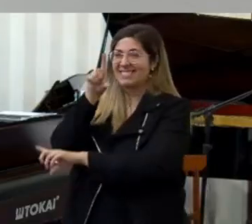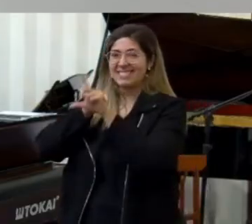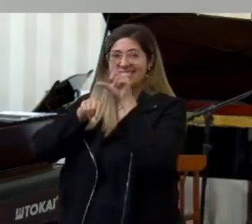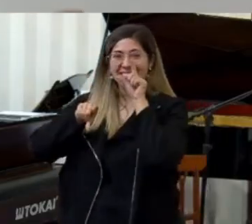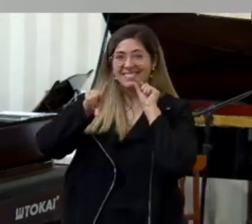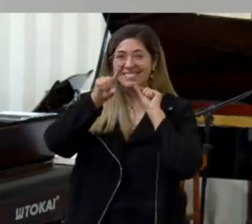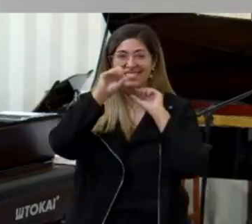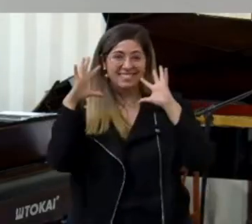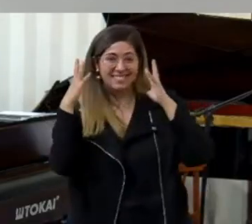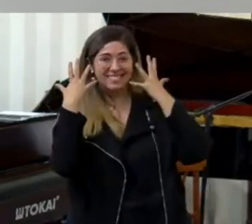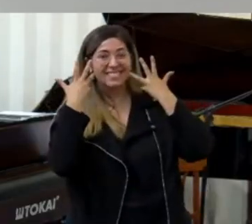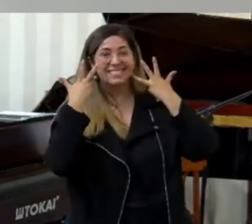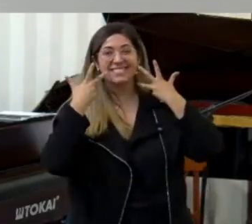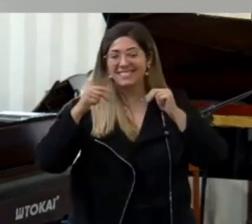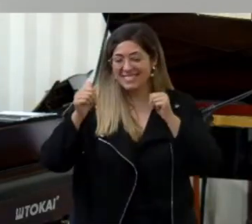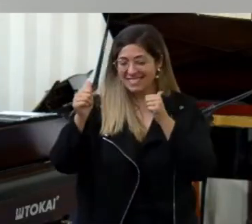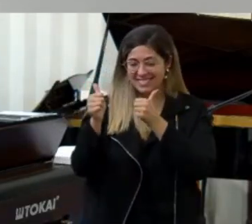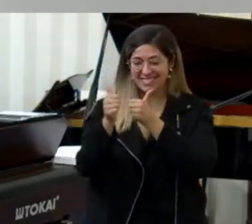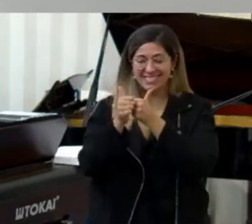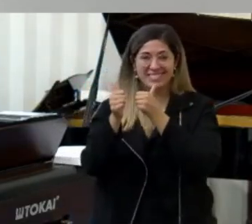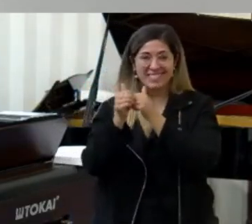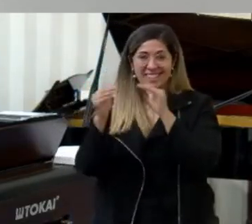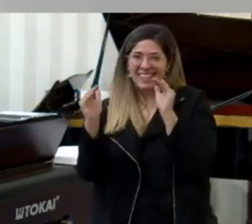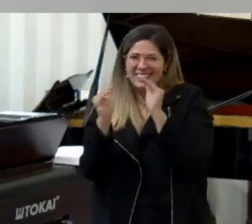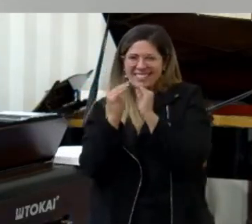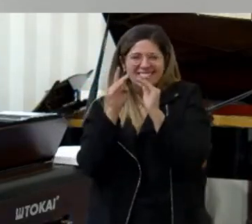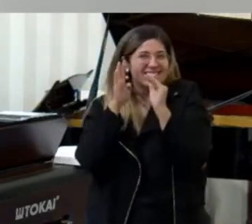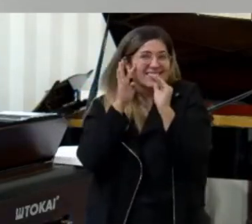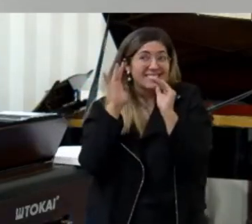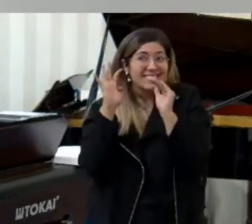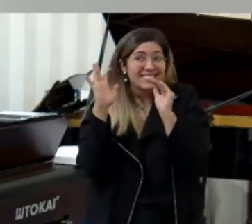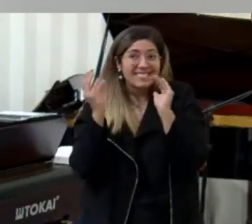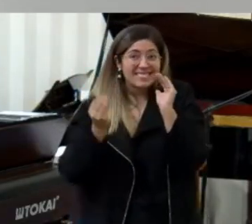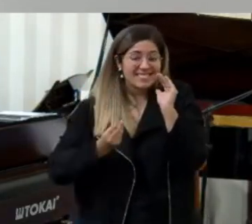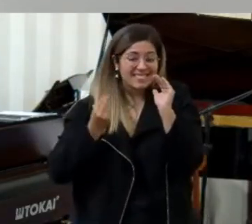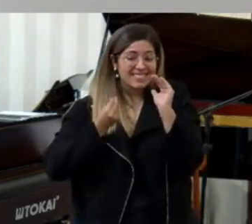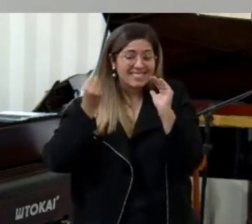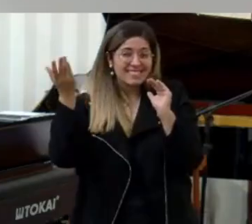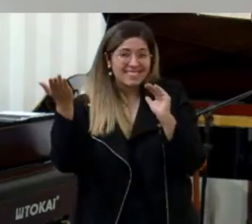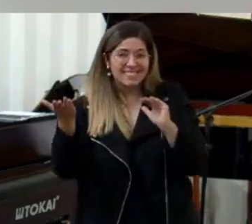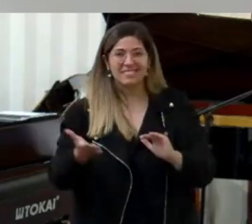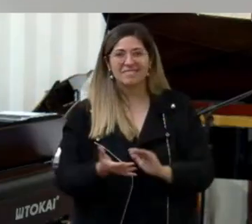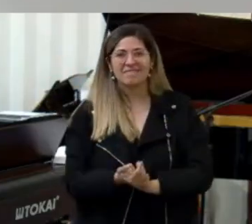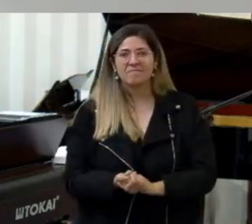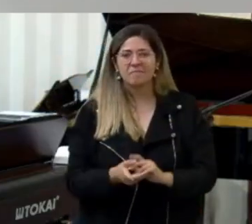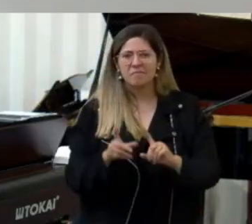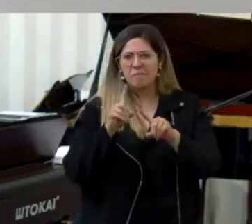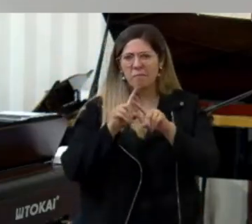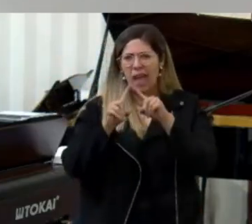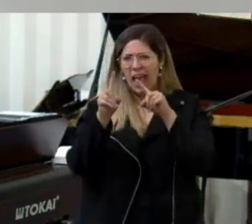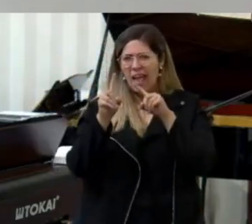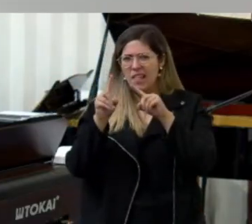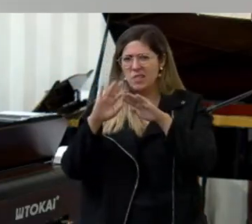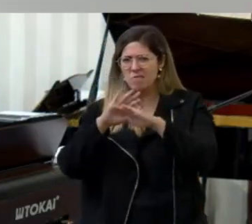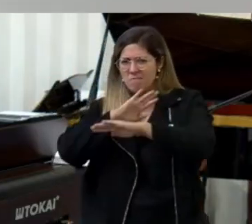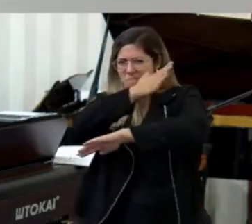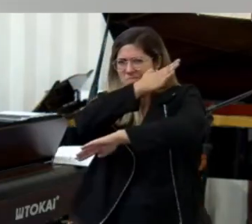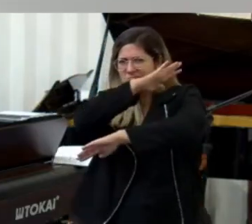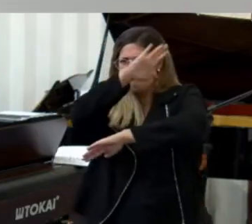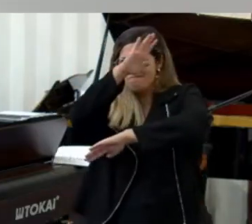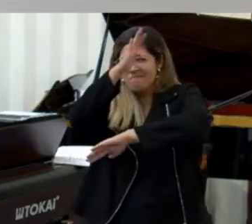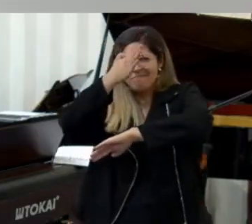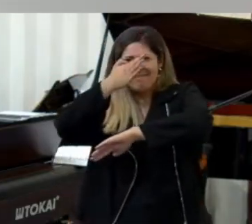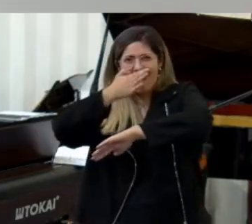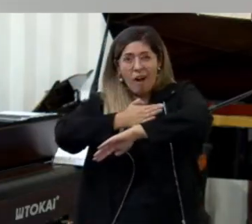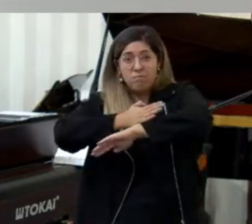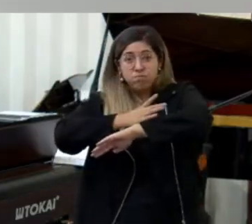pássaros, animaizinhos que vocês gostam, a casinha que vocês imaginam morar, mas ao fundo, olhem e